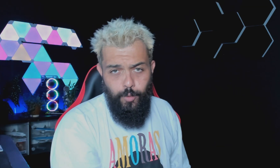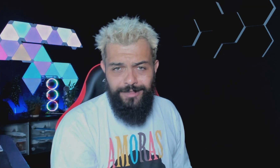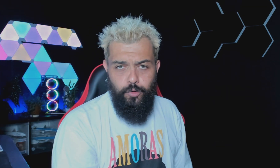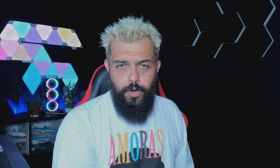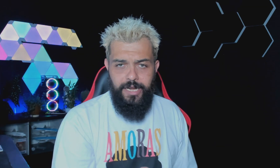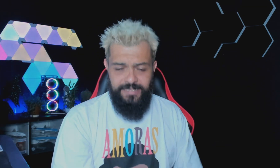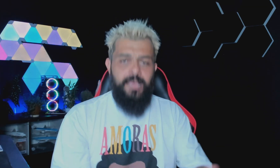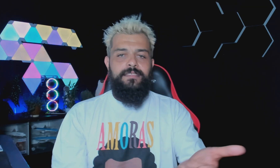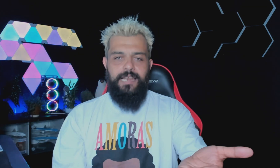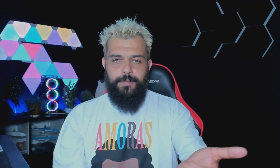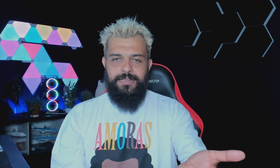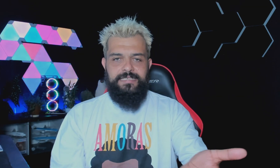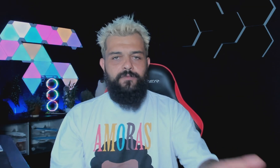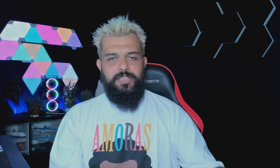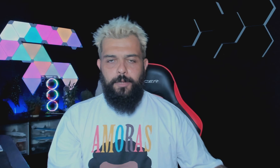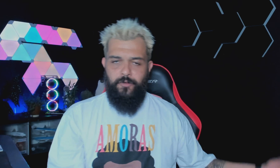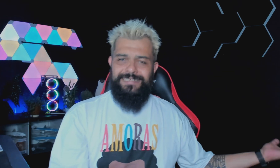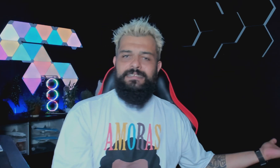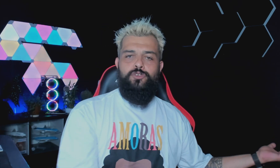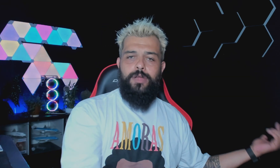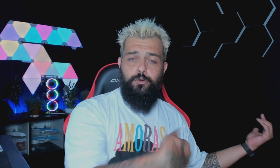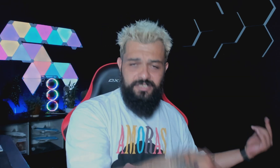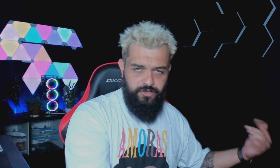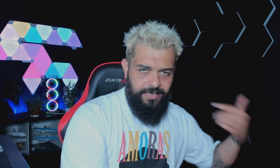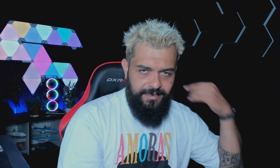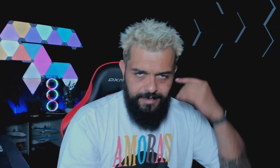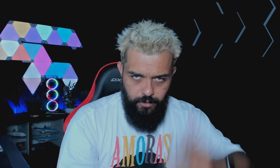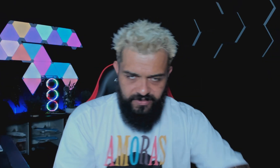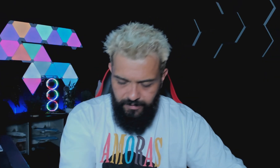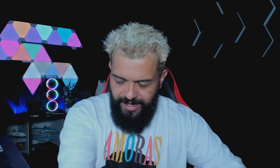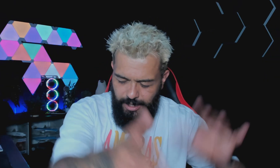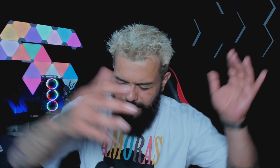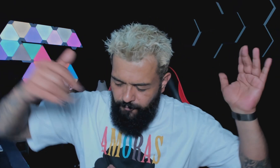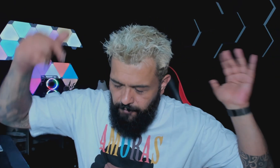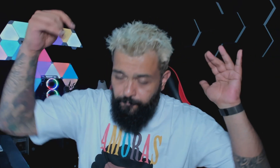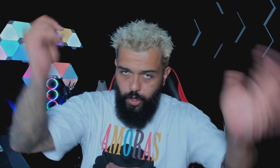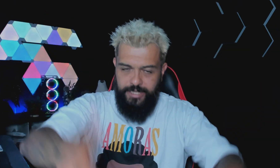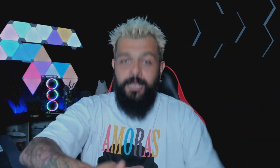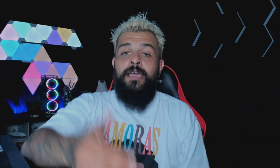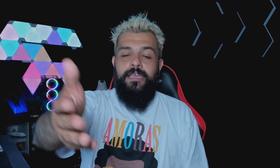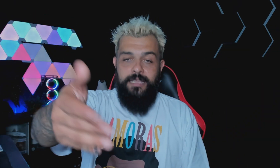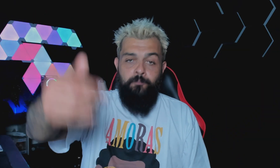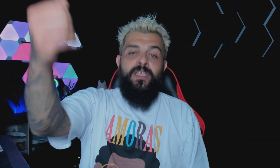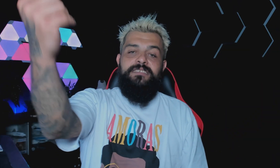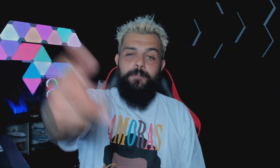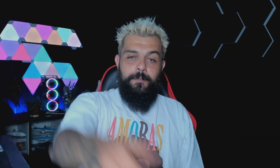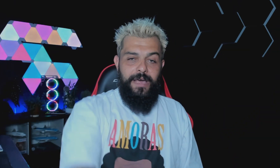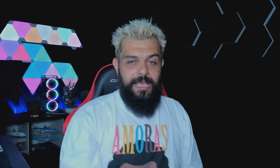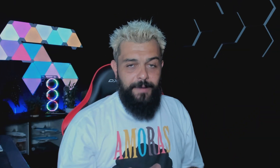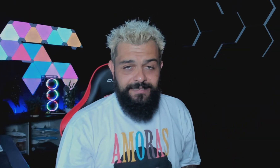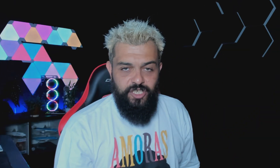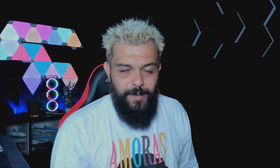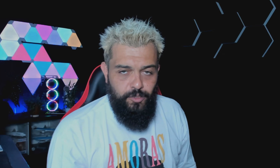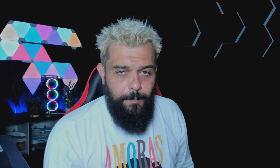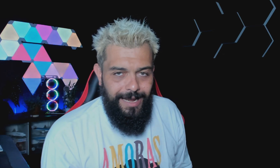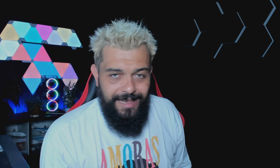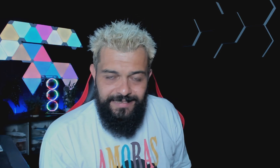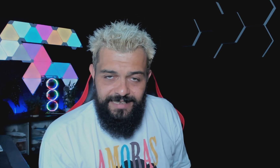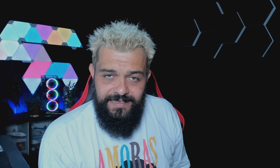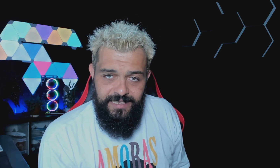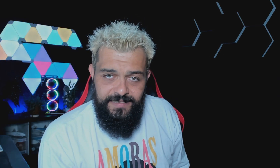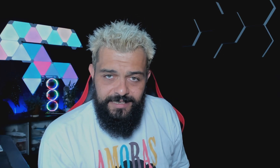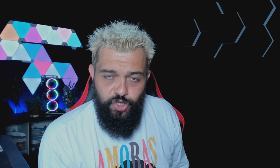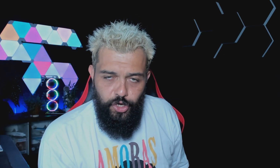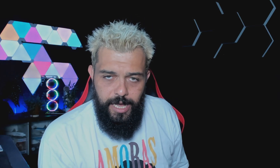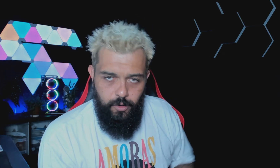24 horas. Tá lembrado desse evento, mano? Foi sensacional. Aconteceu no dia 3 de agosto aqui no canal, mano. Foi foda. Então, se prepara aí pra assistir mais uma